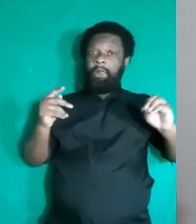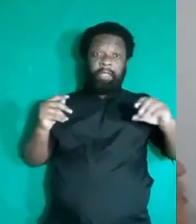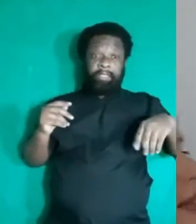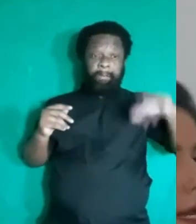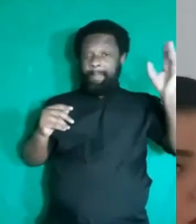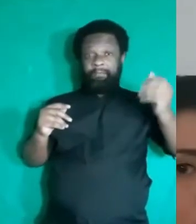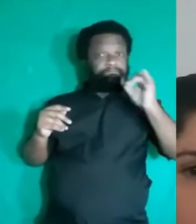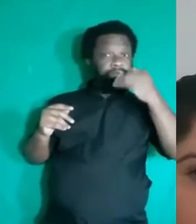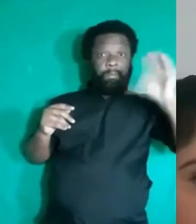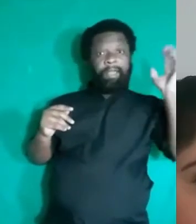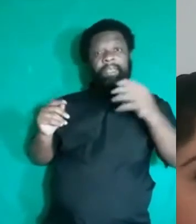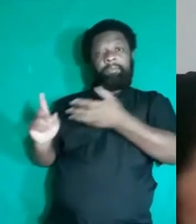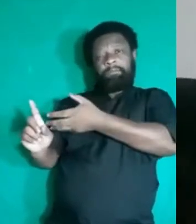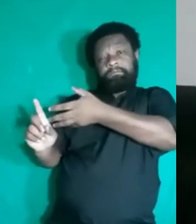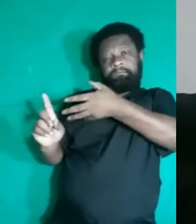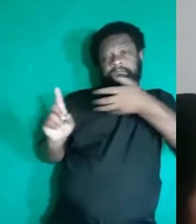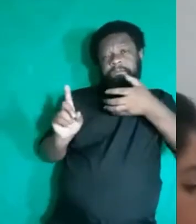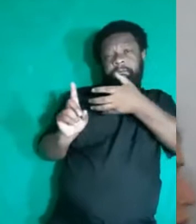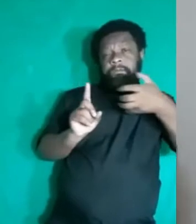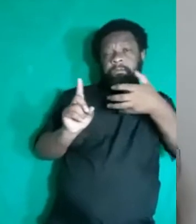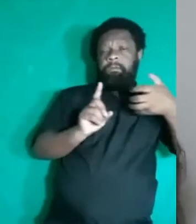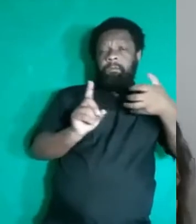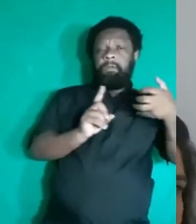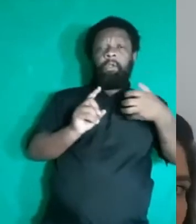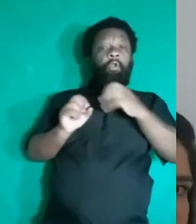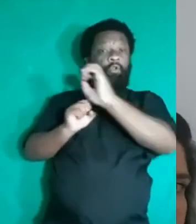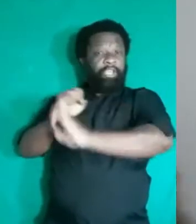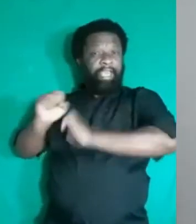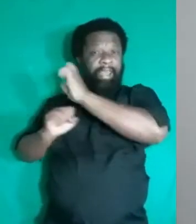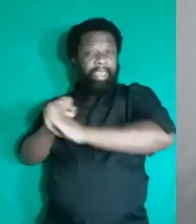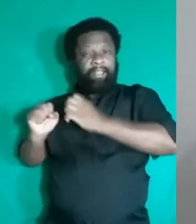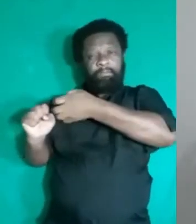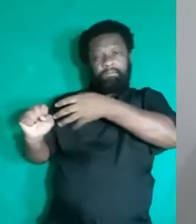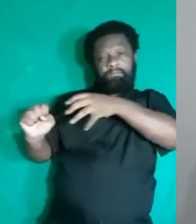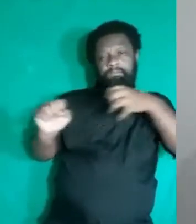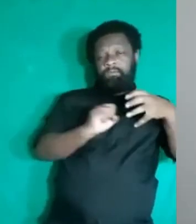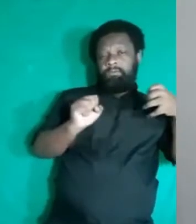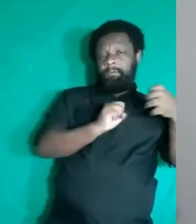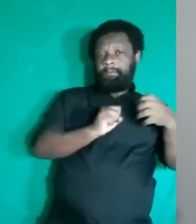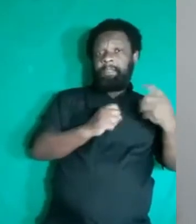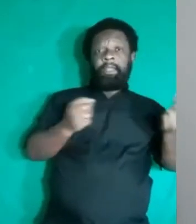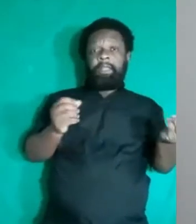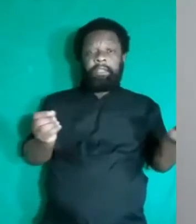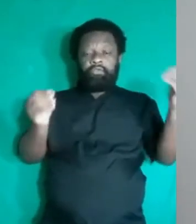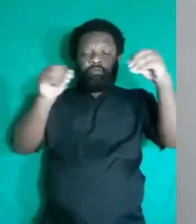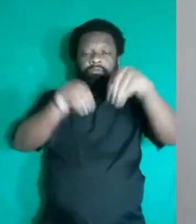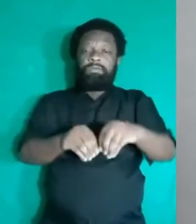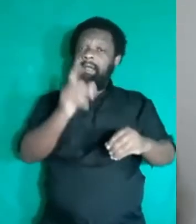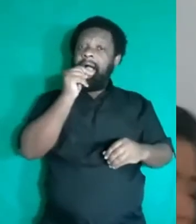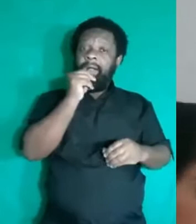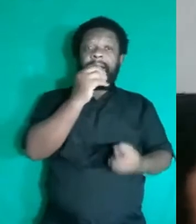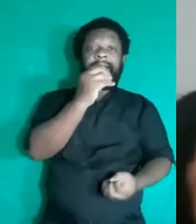é mais eletronegativo que o hidrogênio, ele puxa os elétrons da ligação. Então os elétrons ficam bem mais próximos do cloro do que